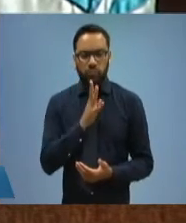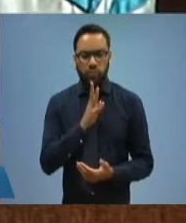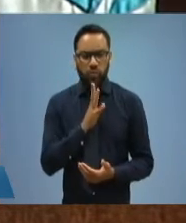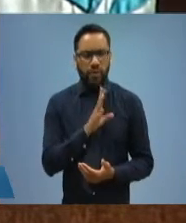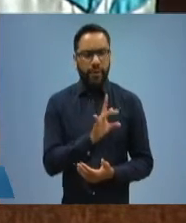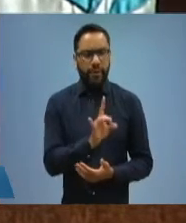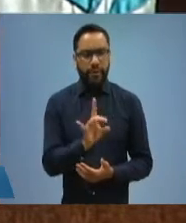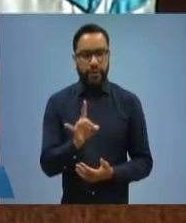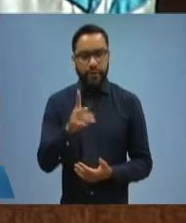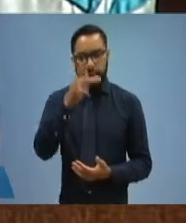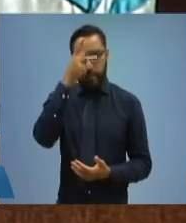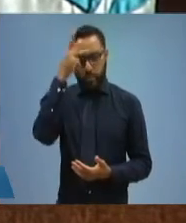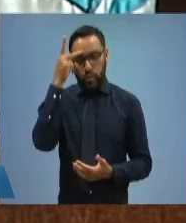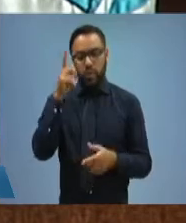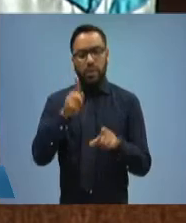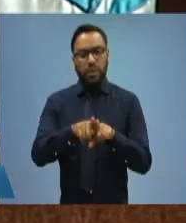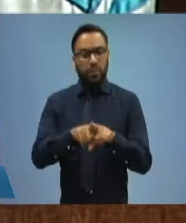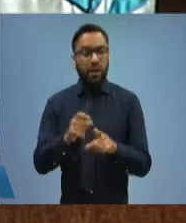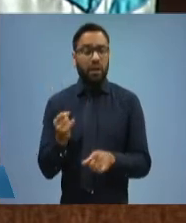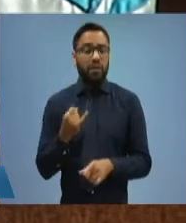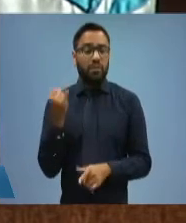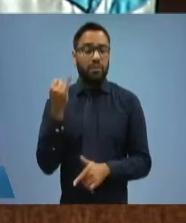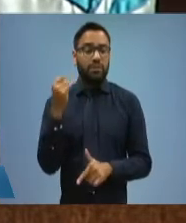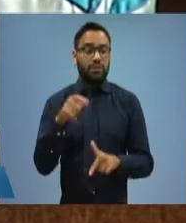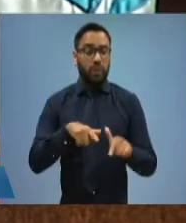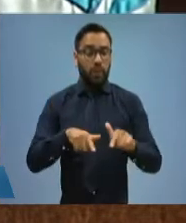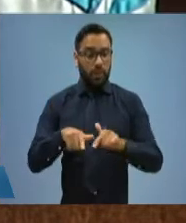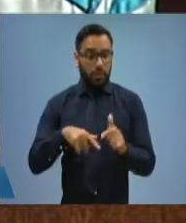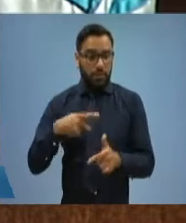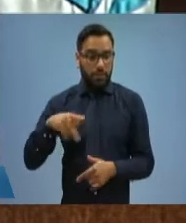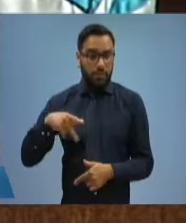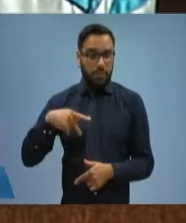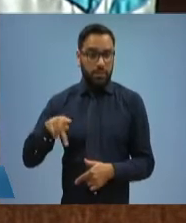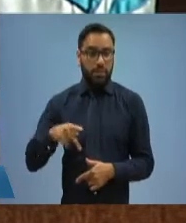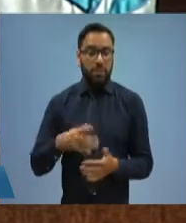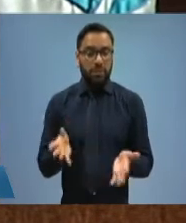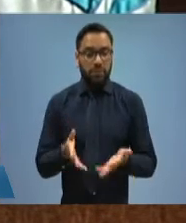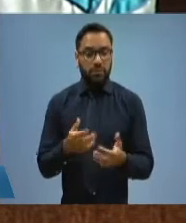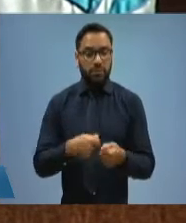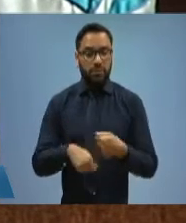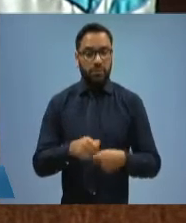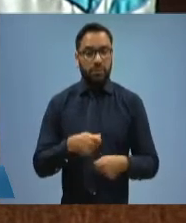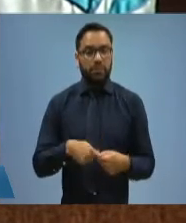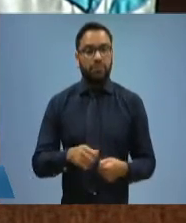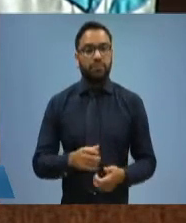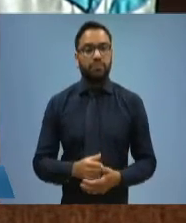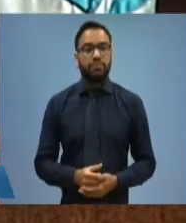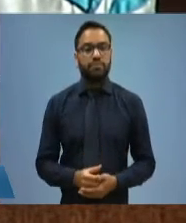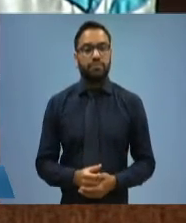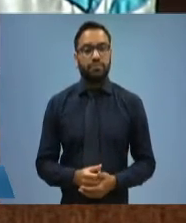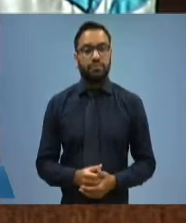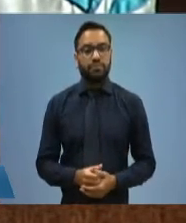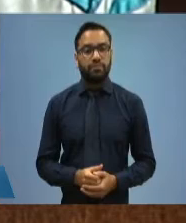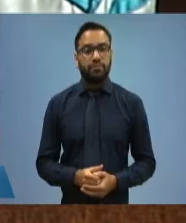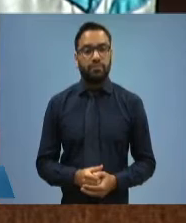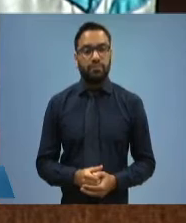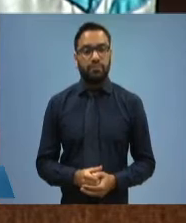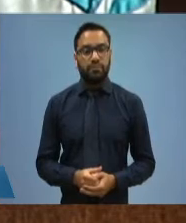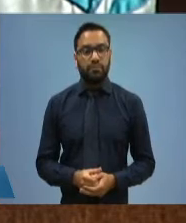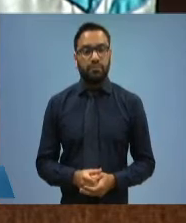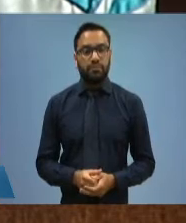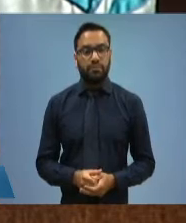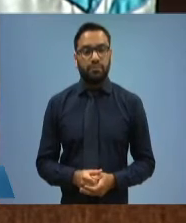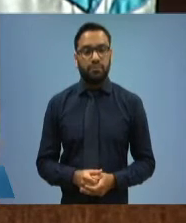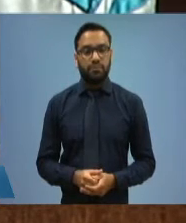feirantes e sabe da importância dessas atividades para a economia e para a geração de trabalho e renda de muitas famílias. Então, eu peço